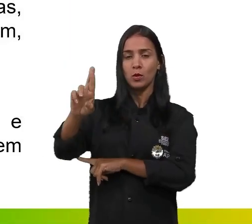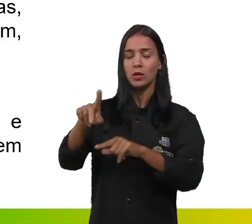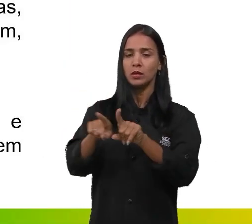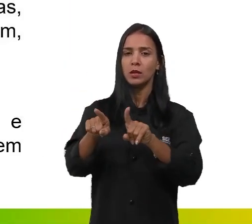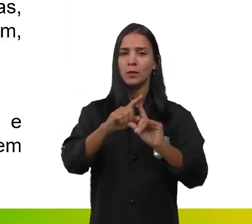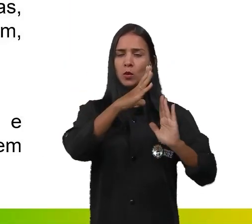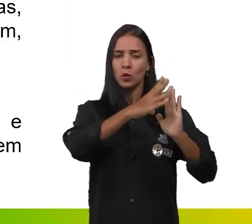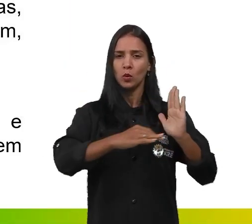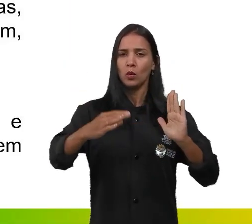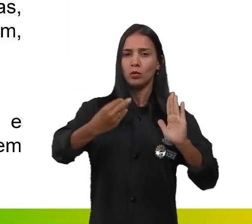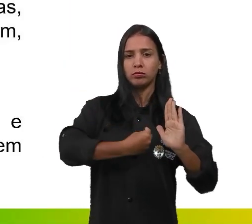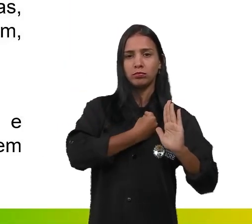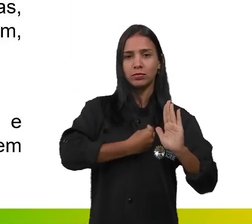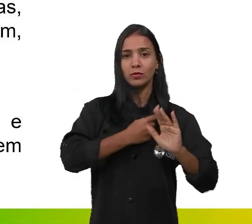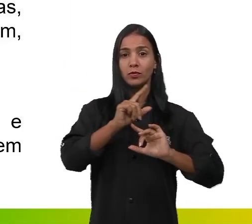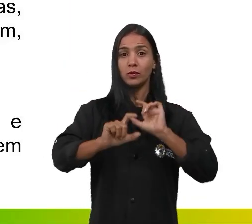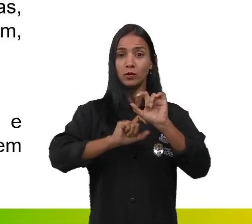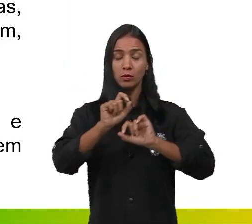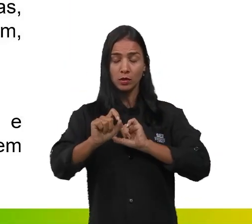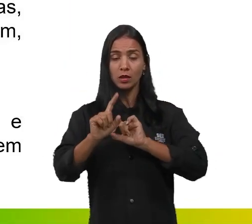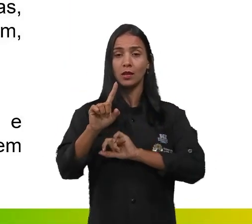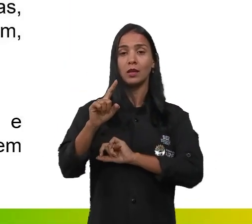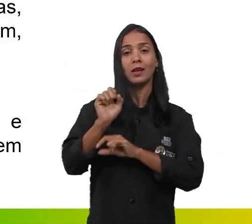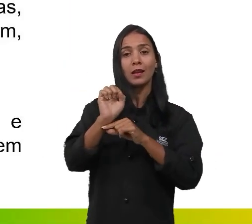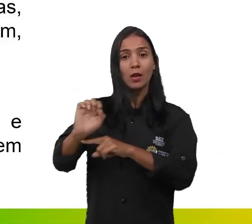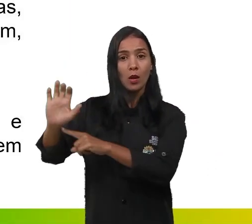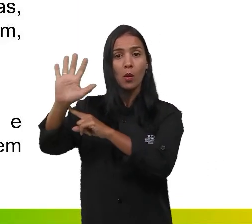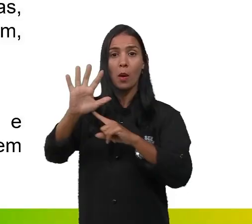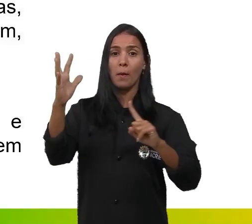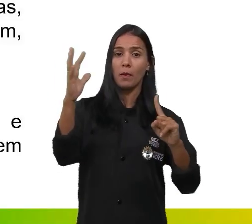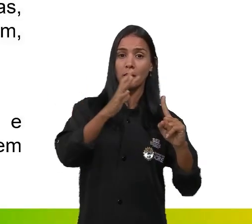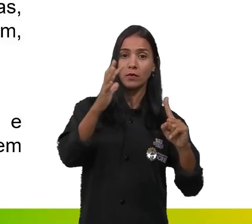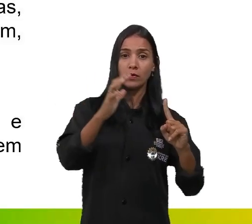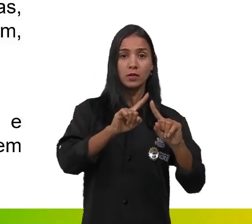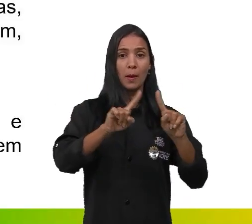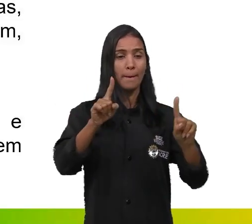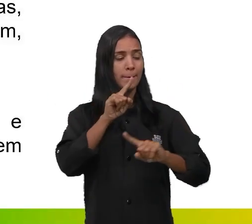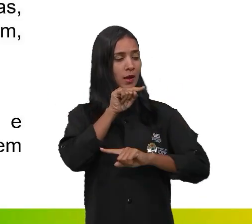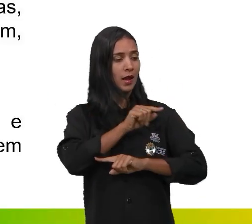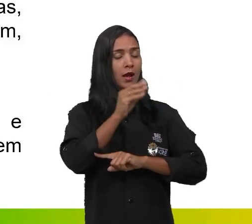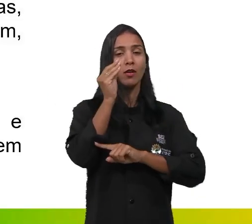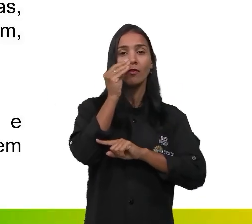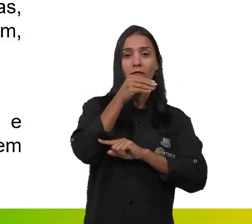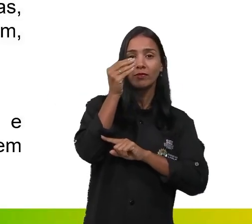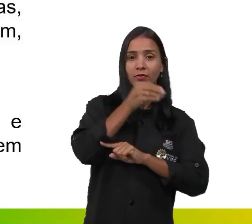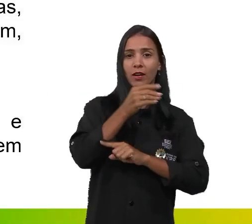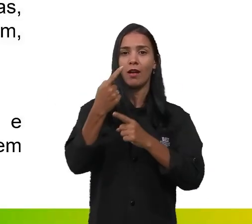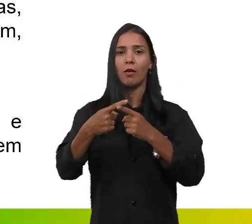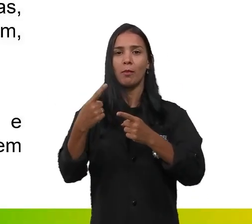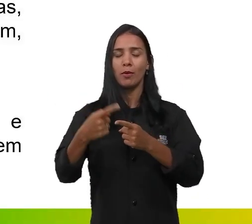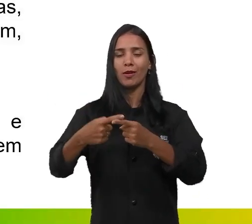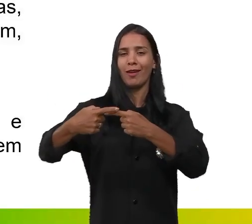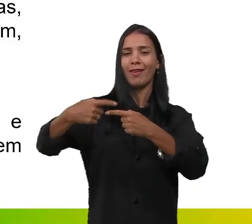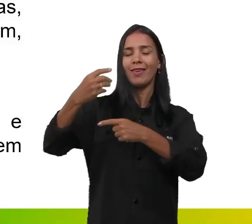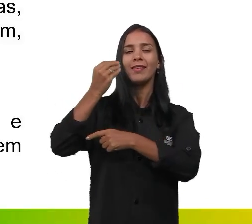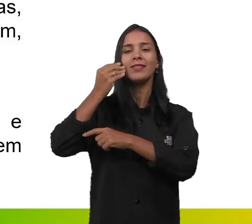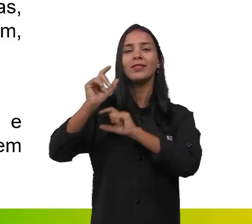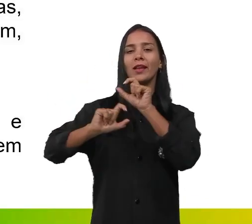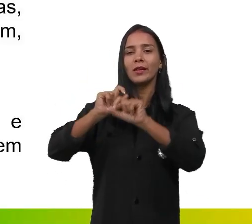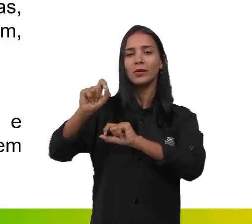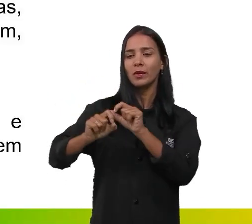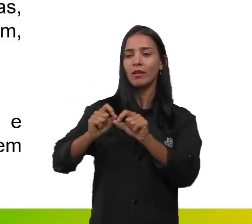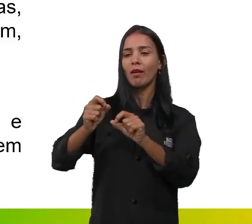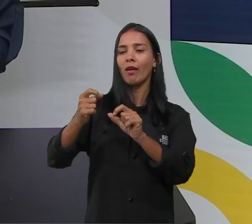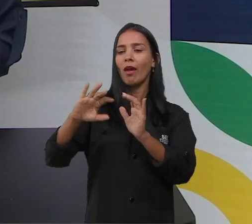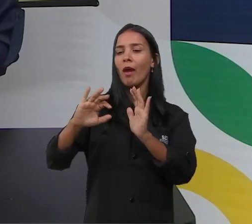vida que as enfraqueciam, justificando o domínio e a violência.